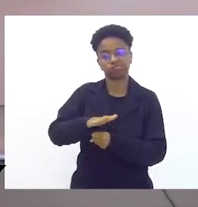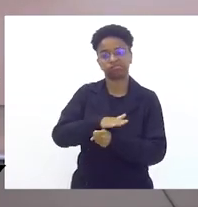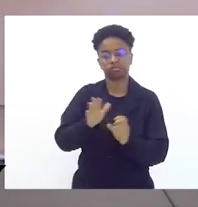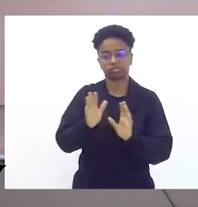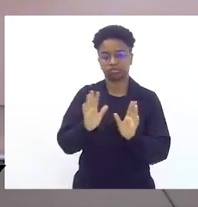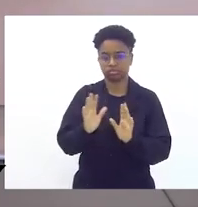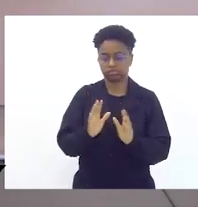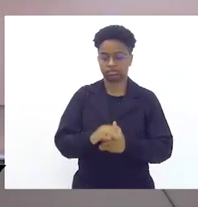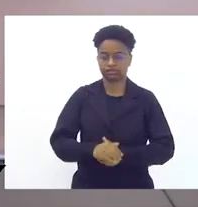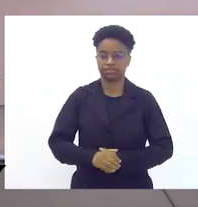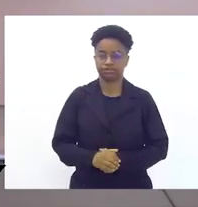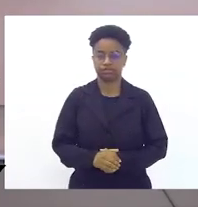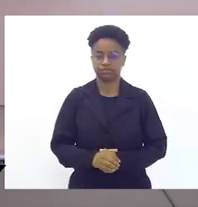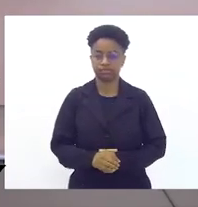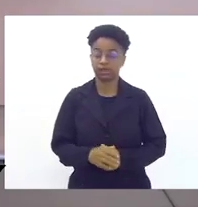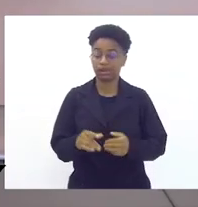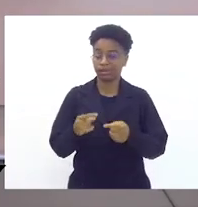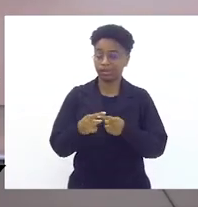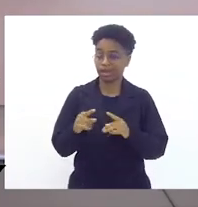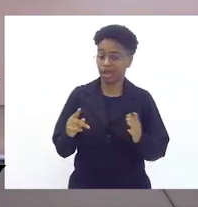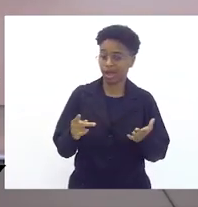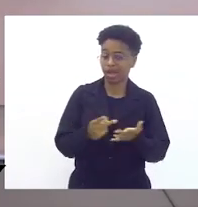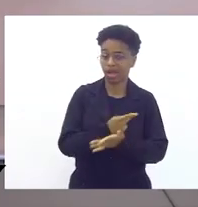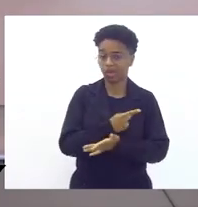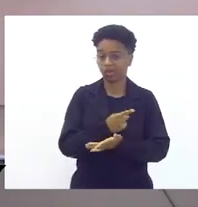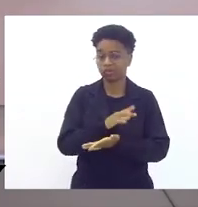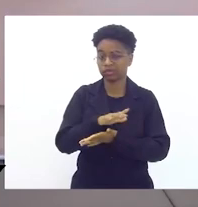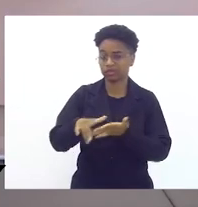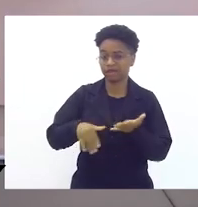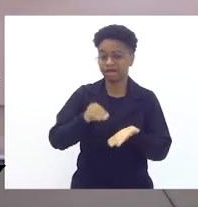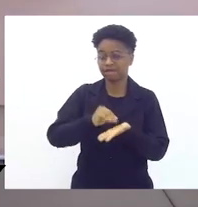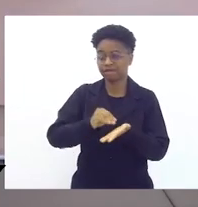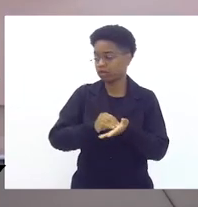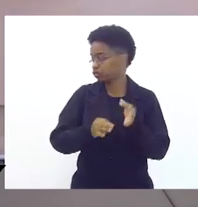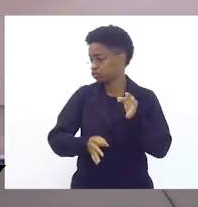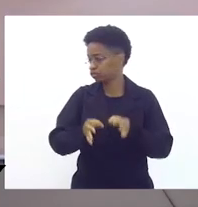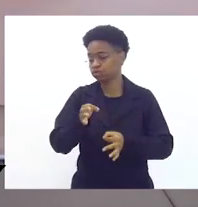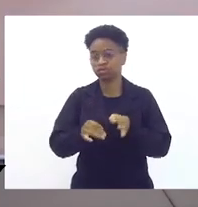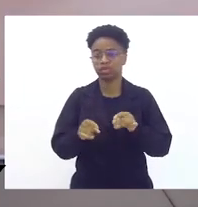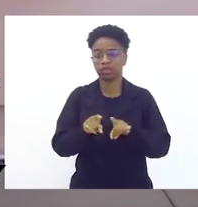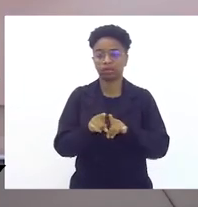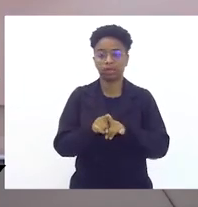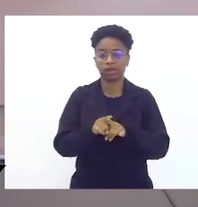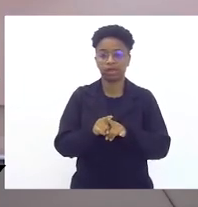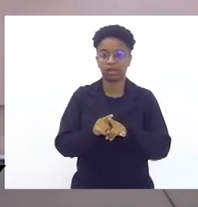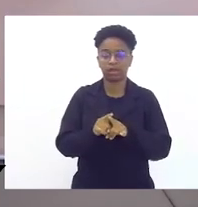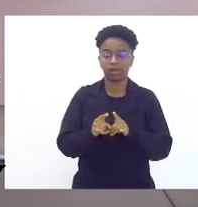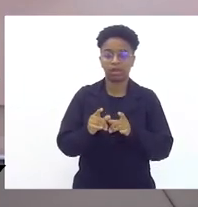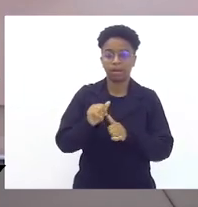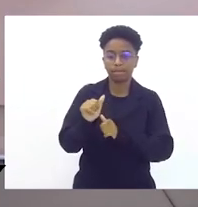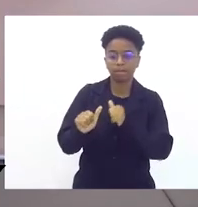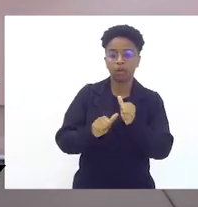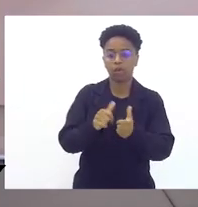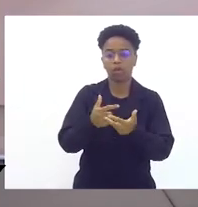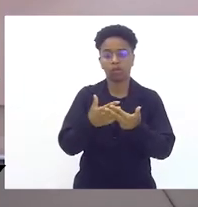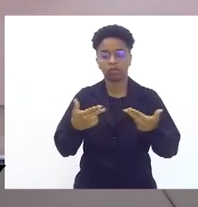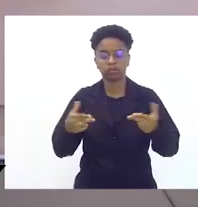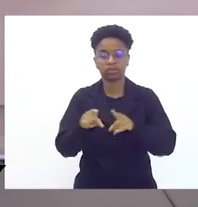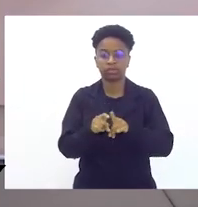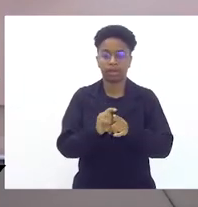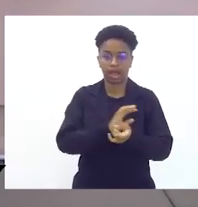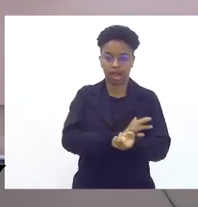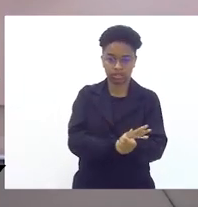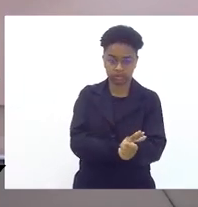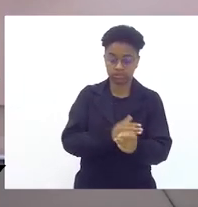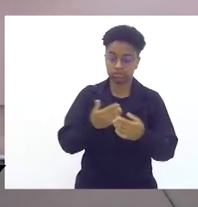que dá margem a tanto a tanta injustiça a tanta distorção é tanto racismo então muito obrigado